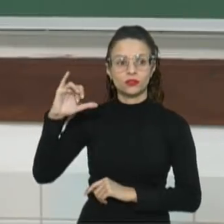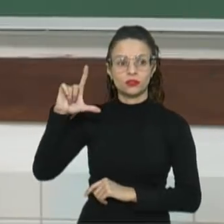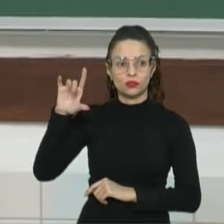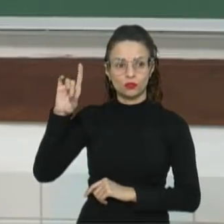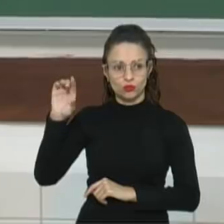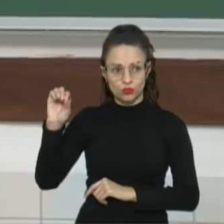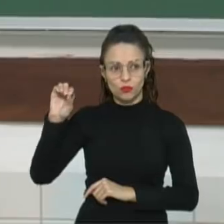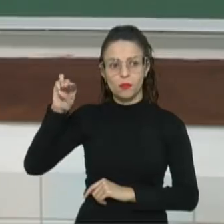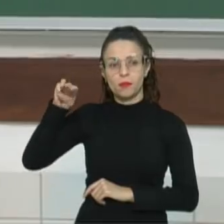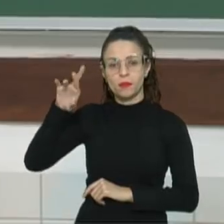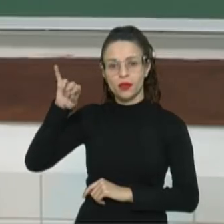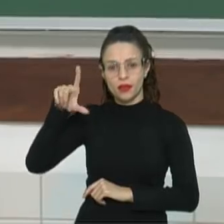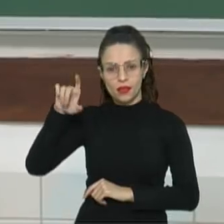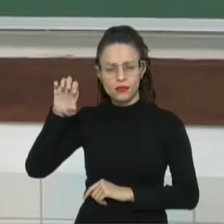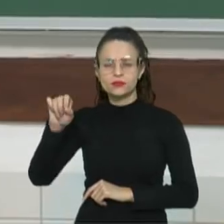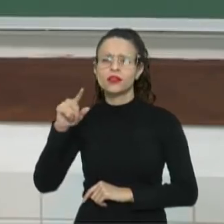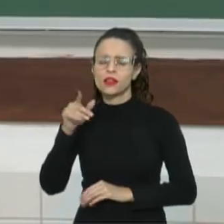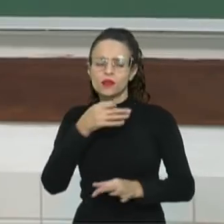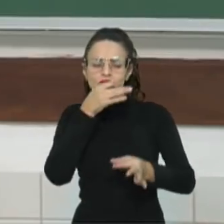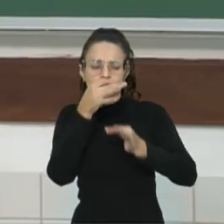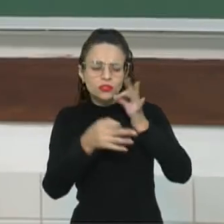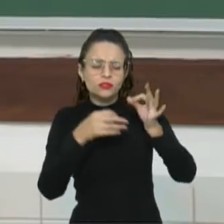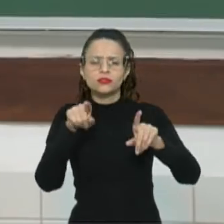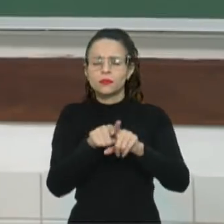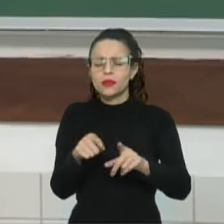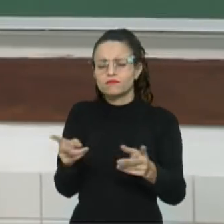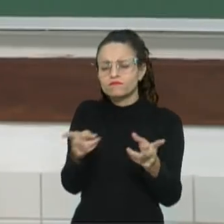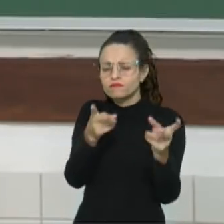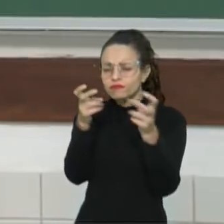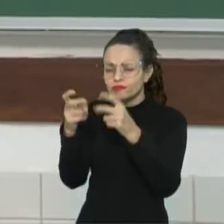o apreciar, sentir, né? A obra de arte.